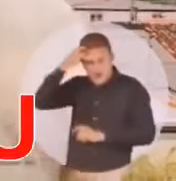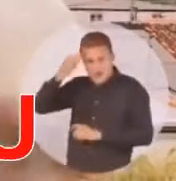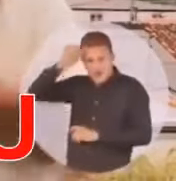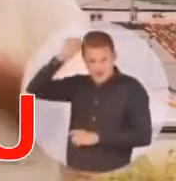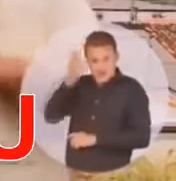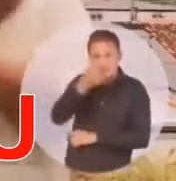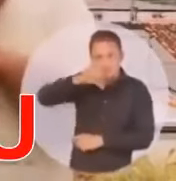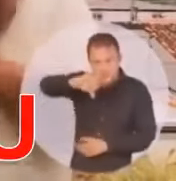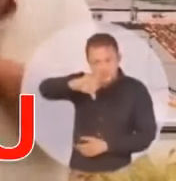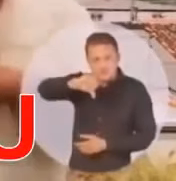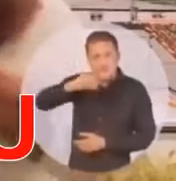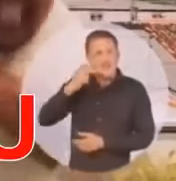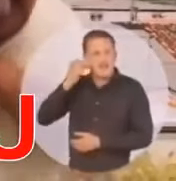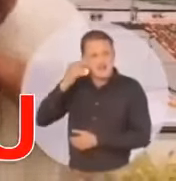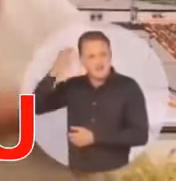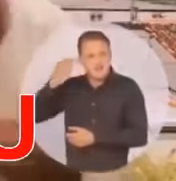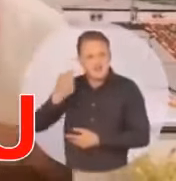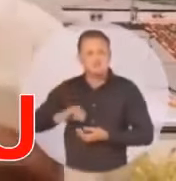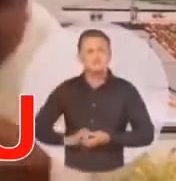prefeito 19.